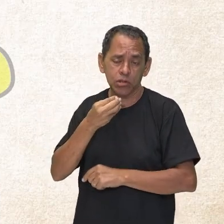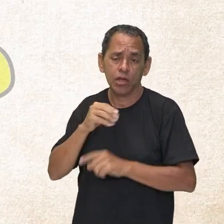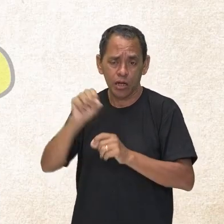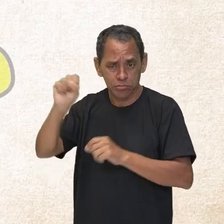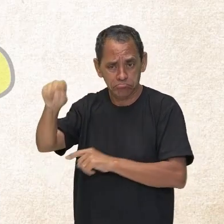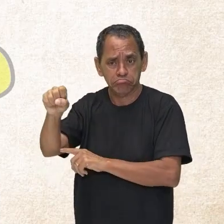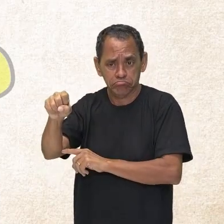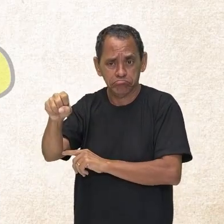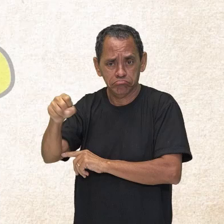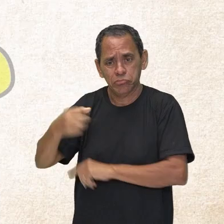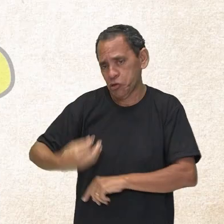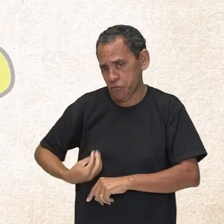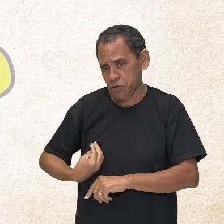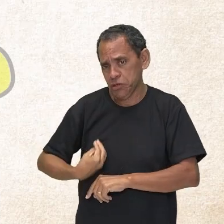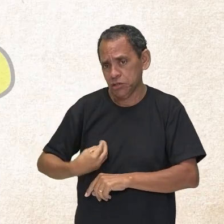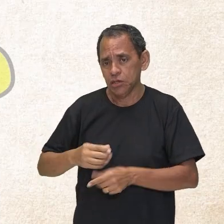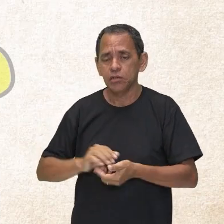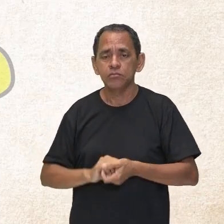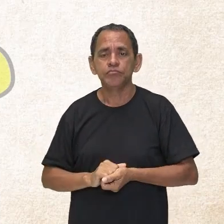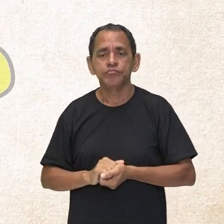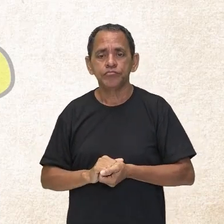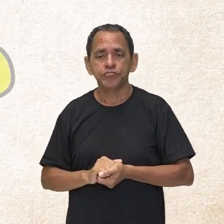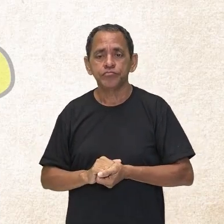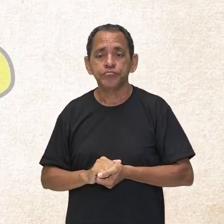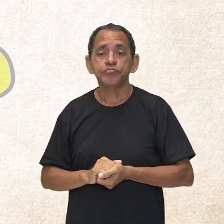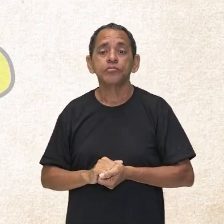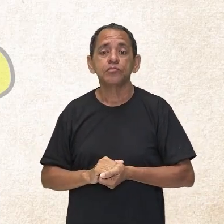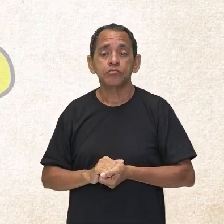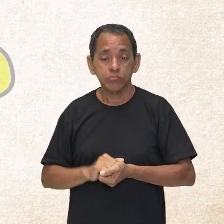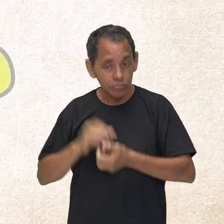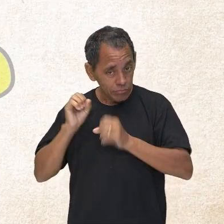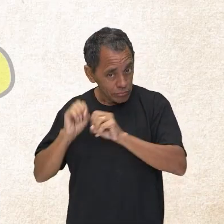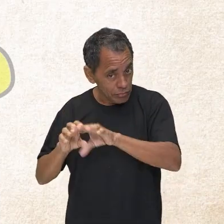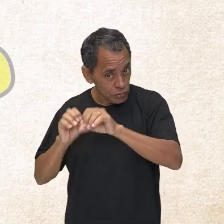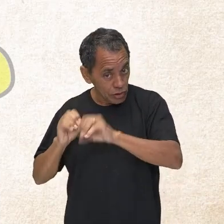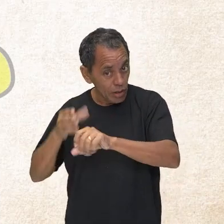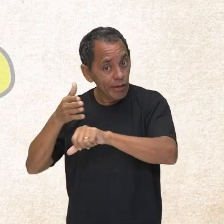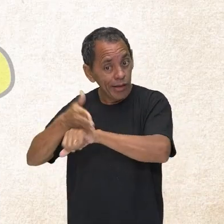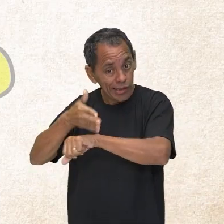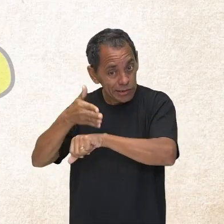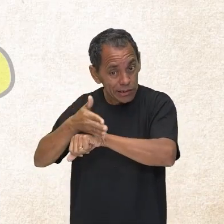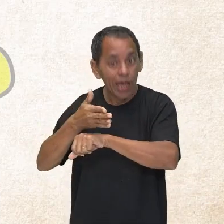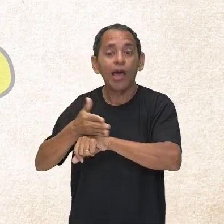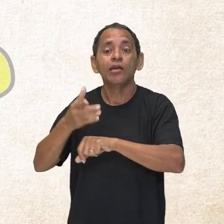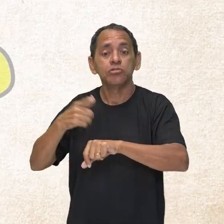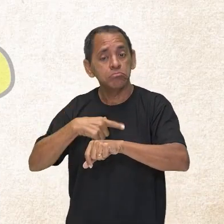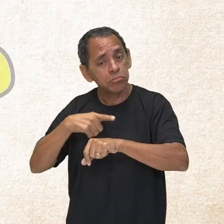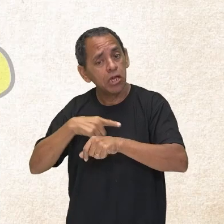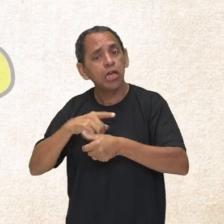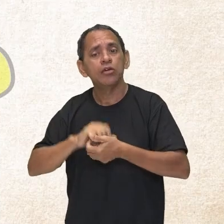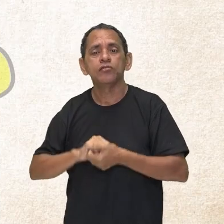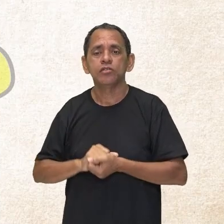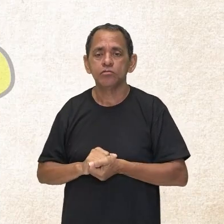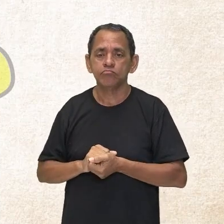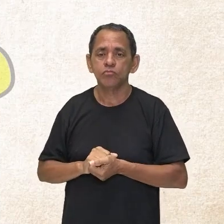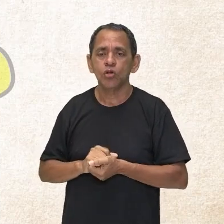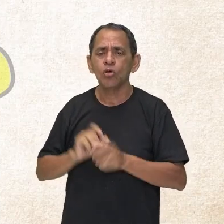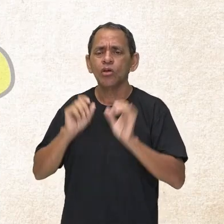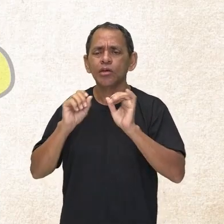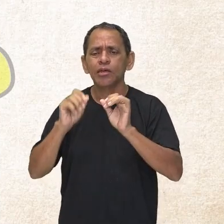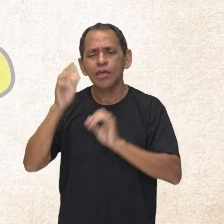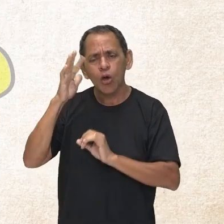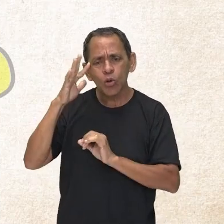na vida. Ele teve acesso à educação e o que veio ali de encontro à